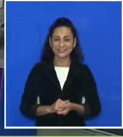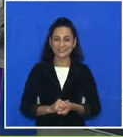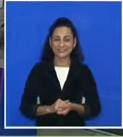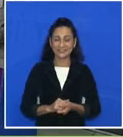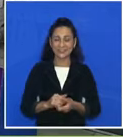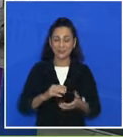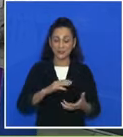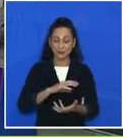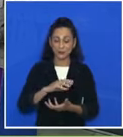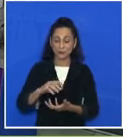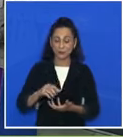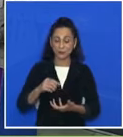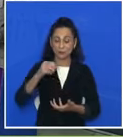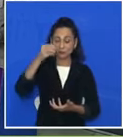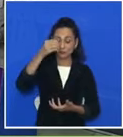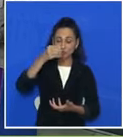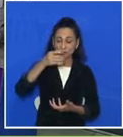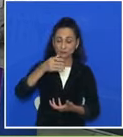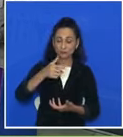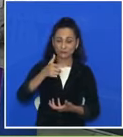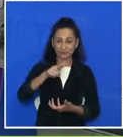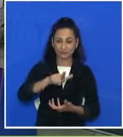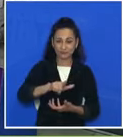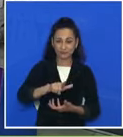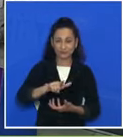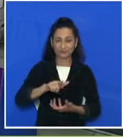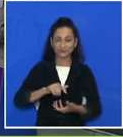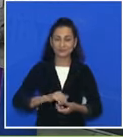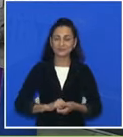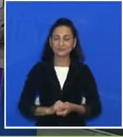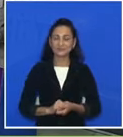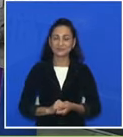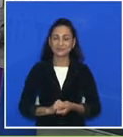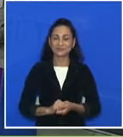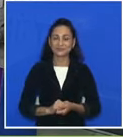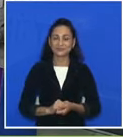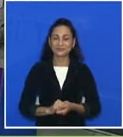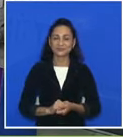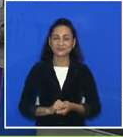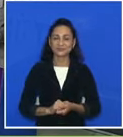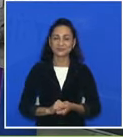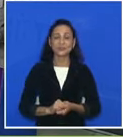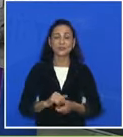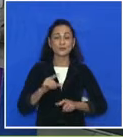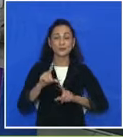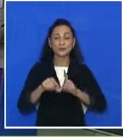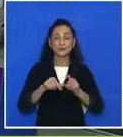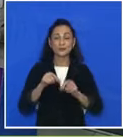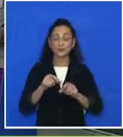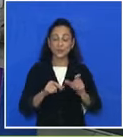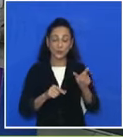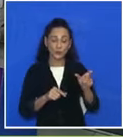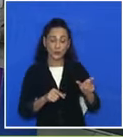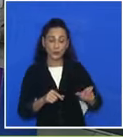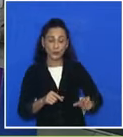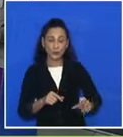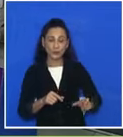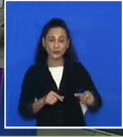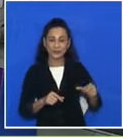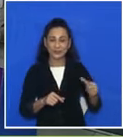Bola recolocada no suporte superior. E vamos agora indicar que teremos o sorteio da sua coluna